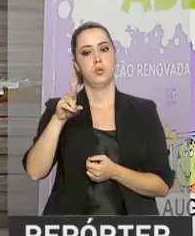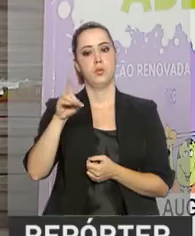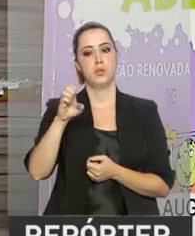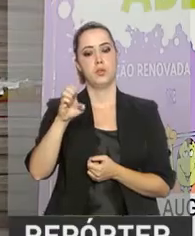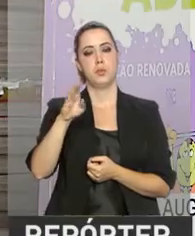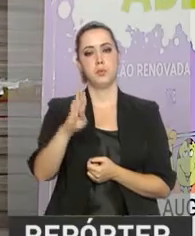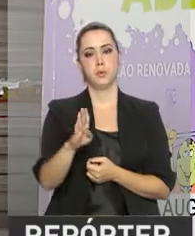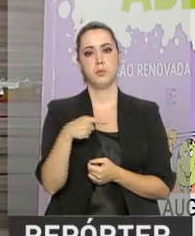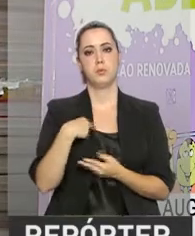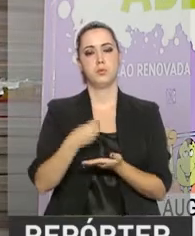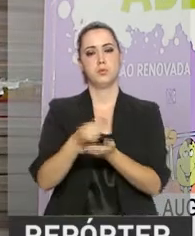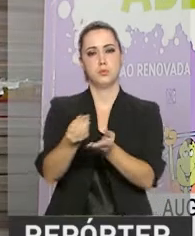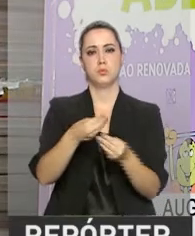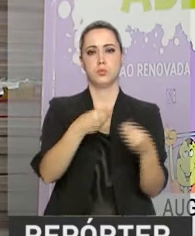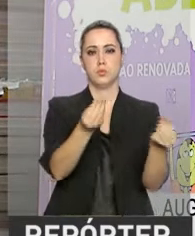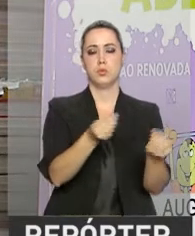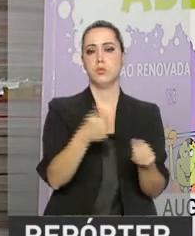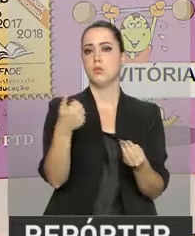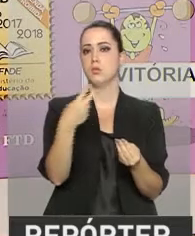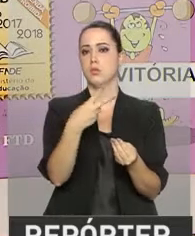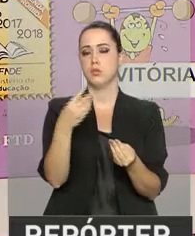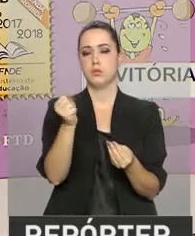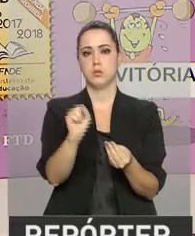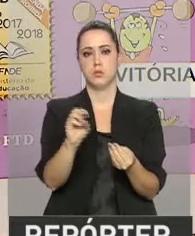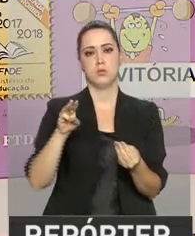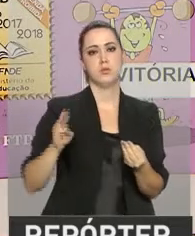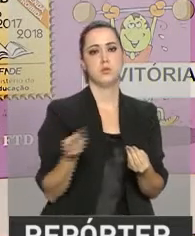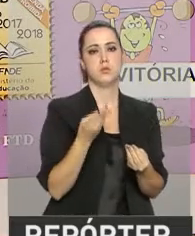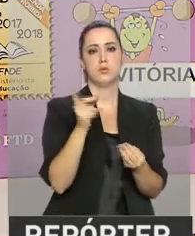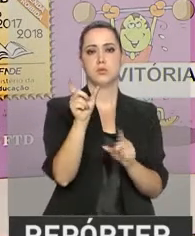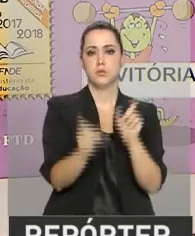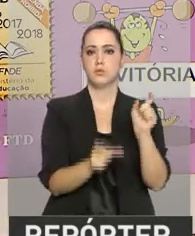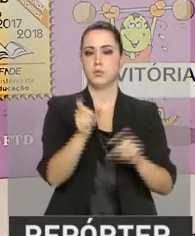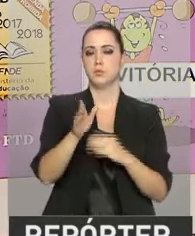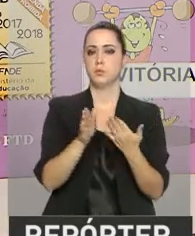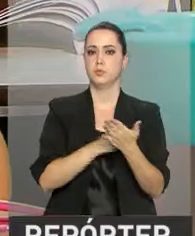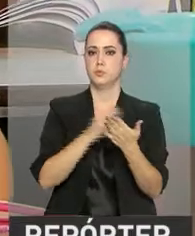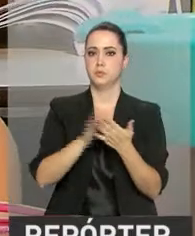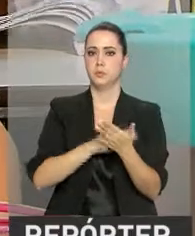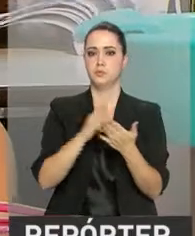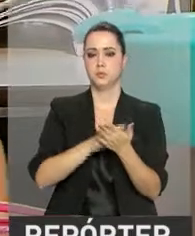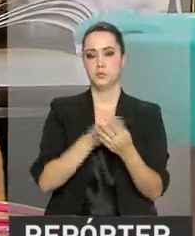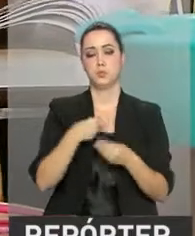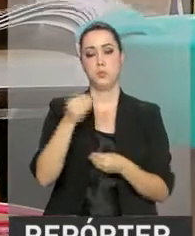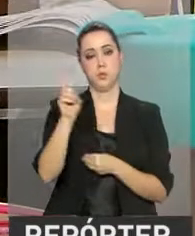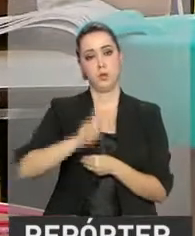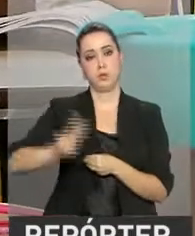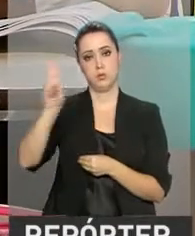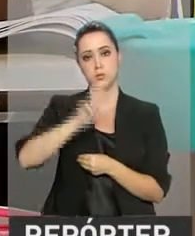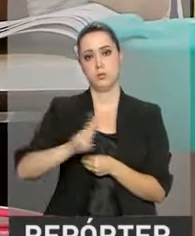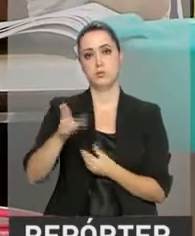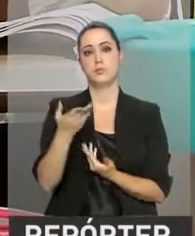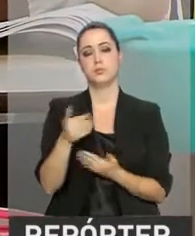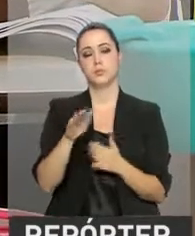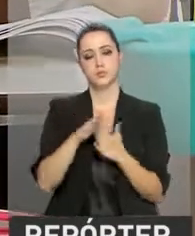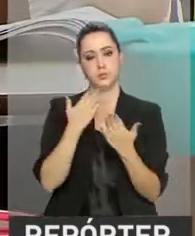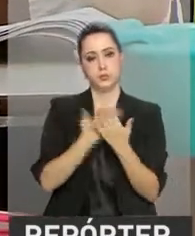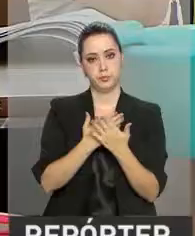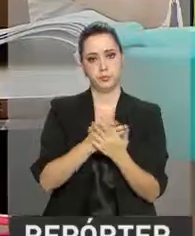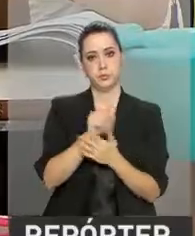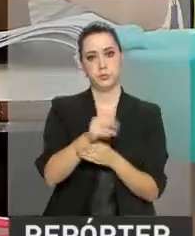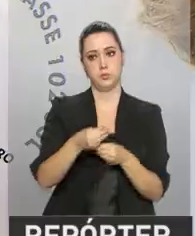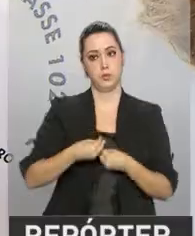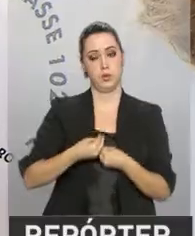entregou mais de 128 milhões e 500 mil livros para serem usados em sala de aula a